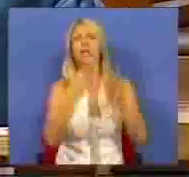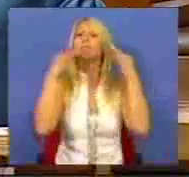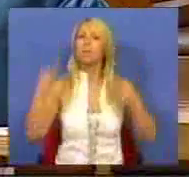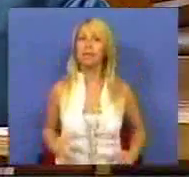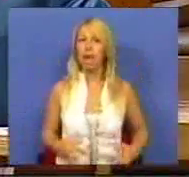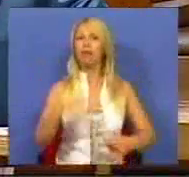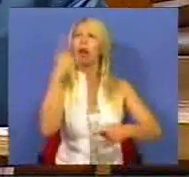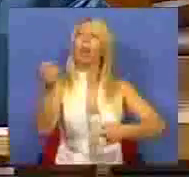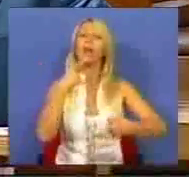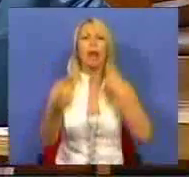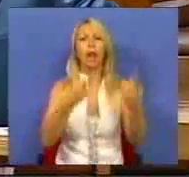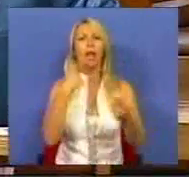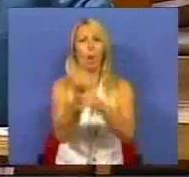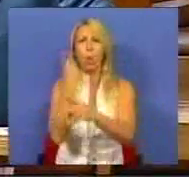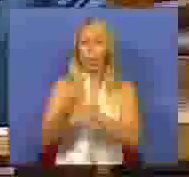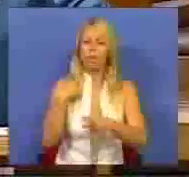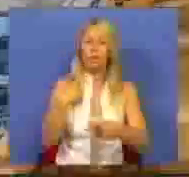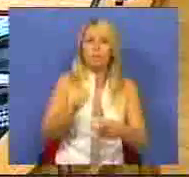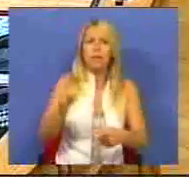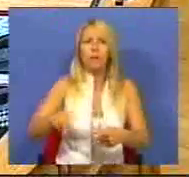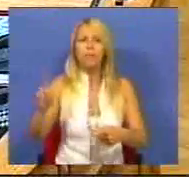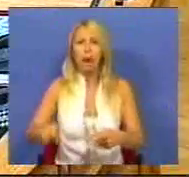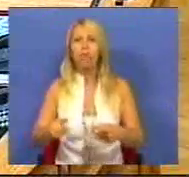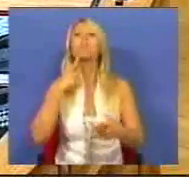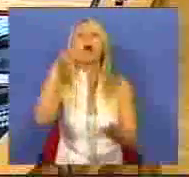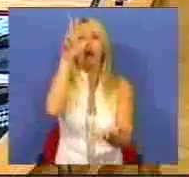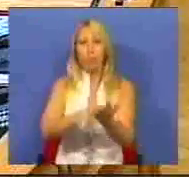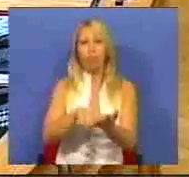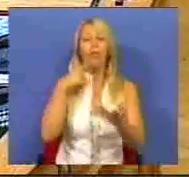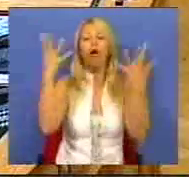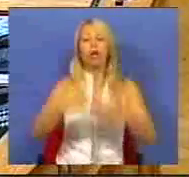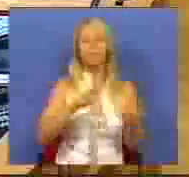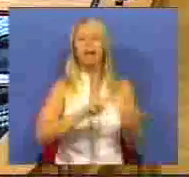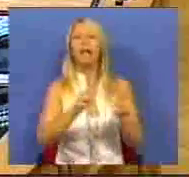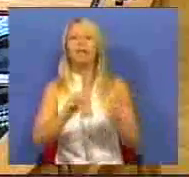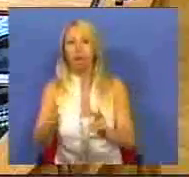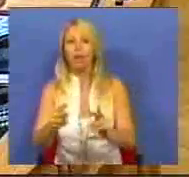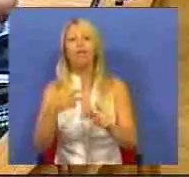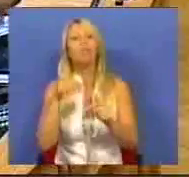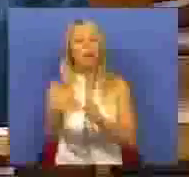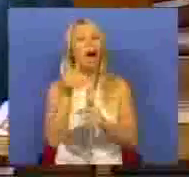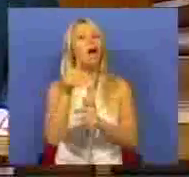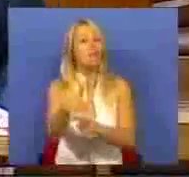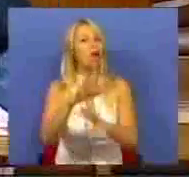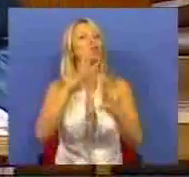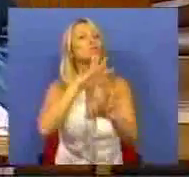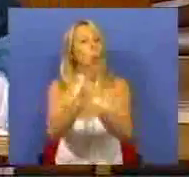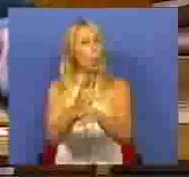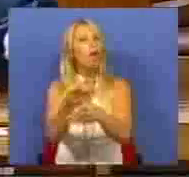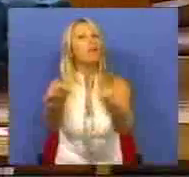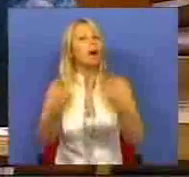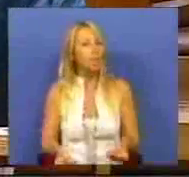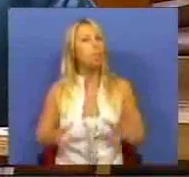pacotes sucessivos, aprovou um orçamento retificativo e suspeitamos há de propor outro. Tomou um par de